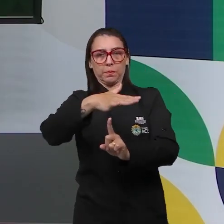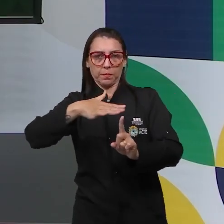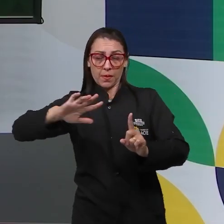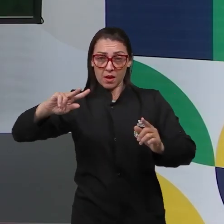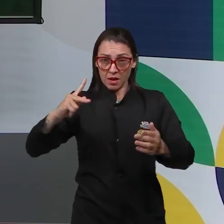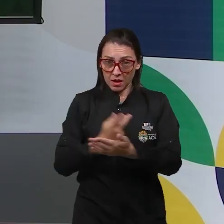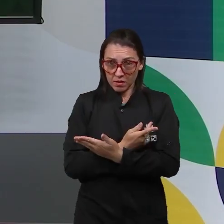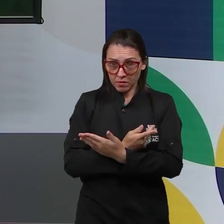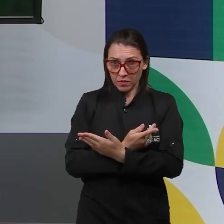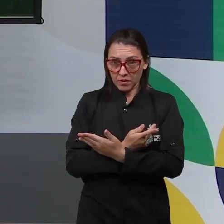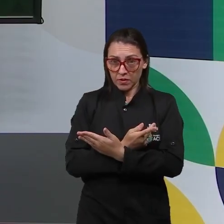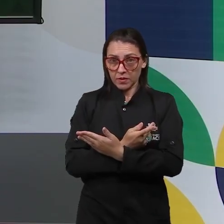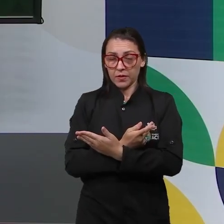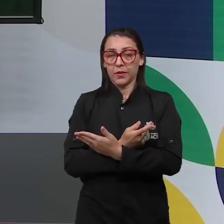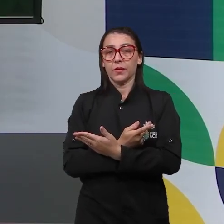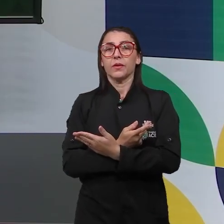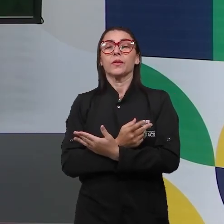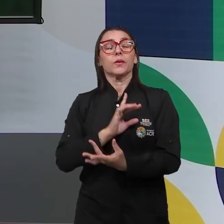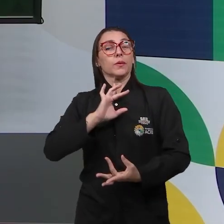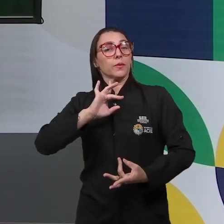indevida. Então,